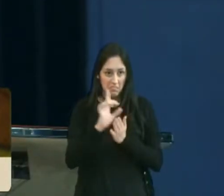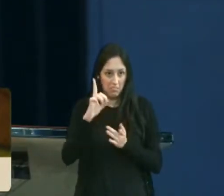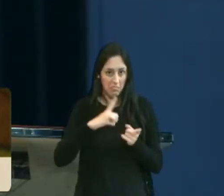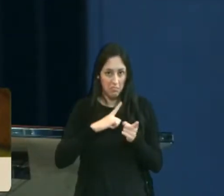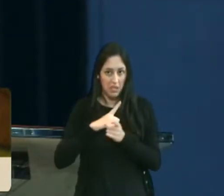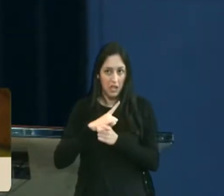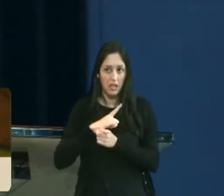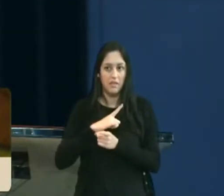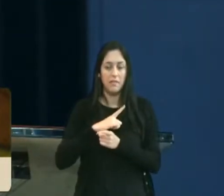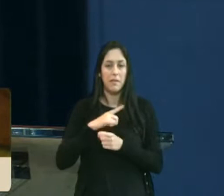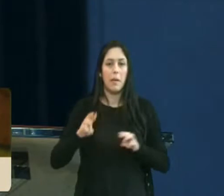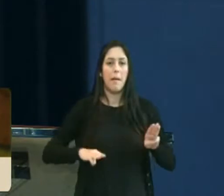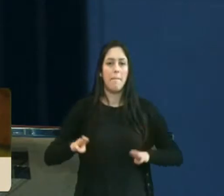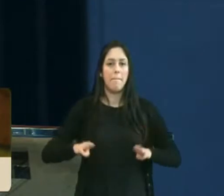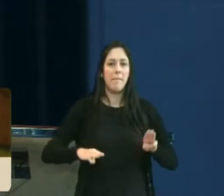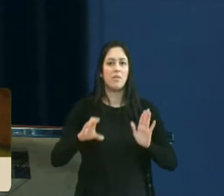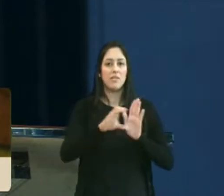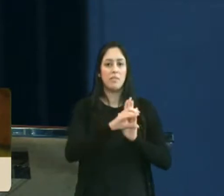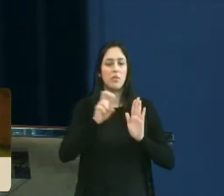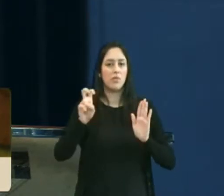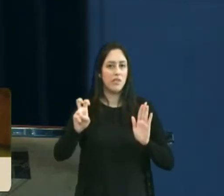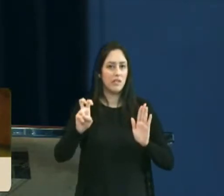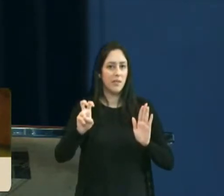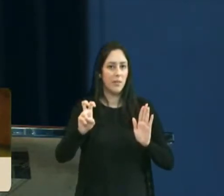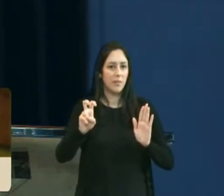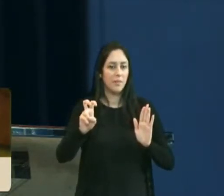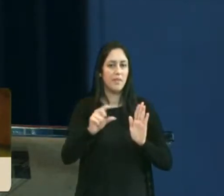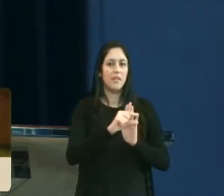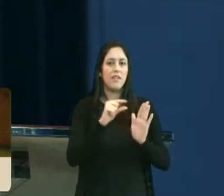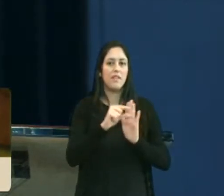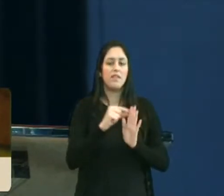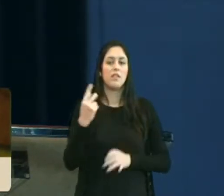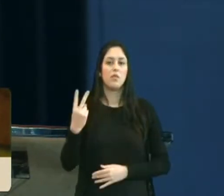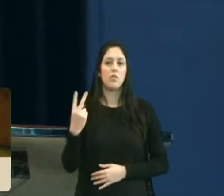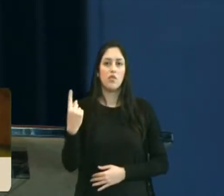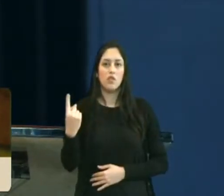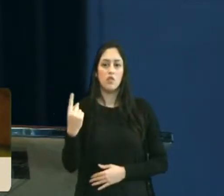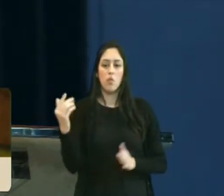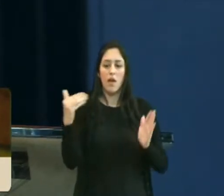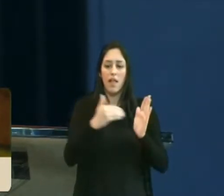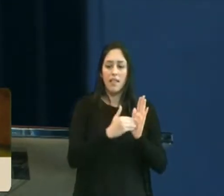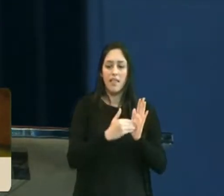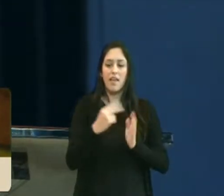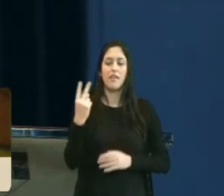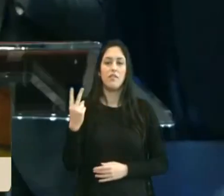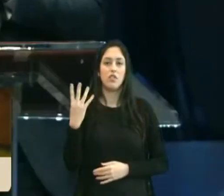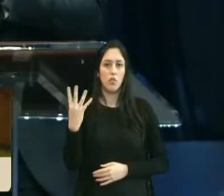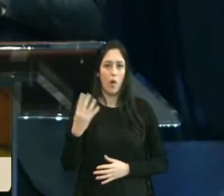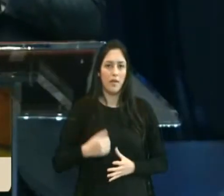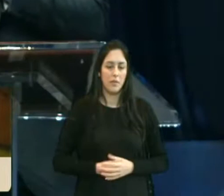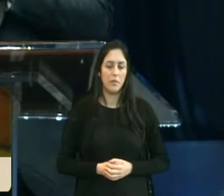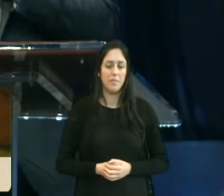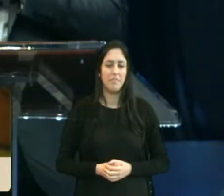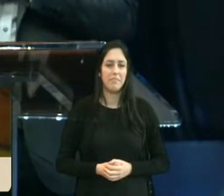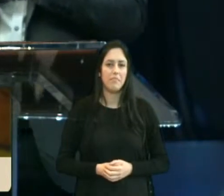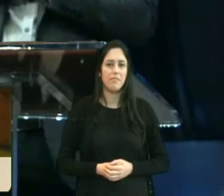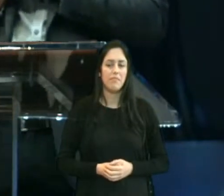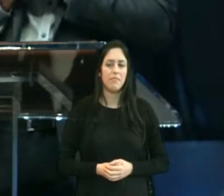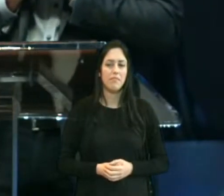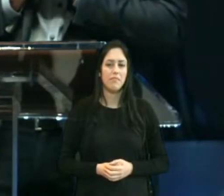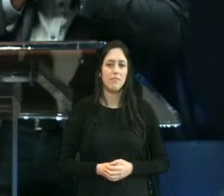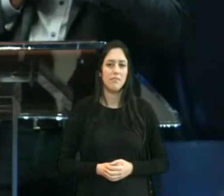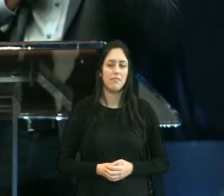lá, Marcos capítulo 5, versículo 21 a 24. Diz assim: tendo